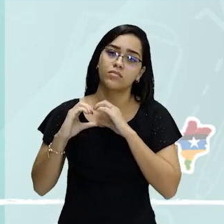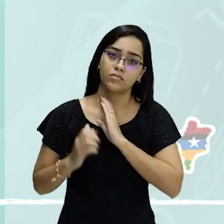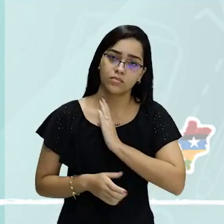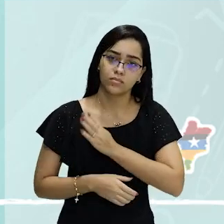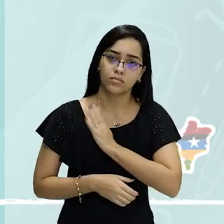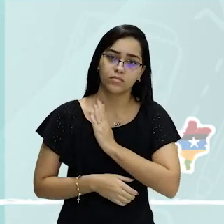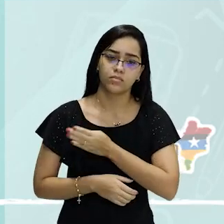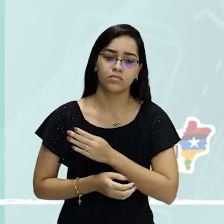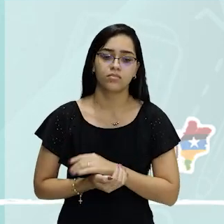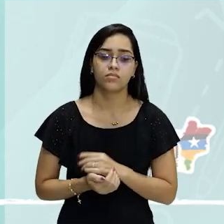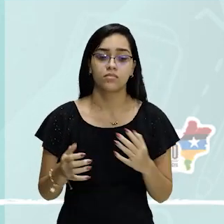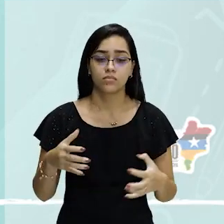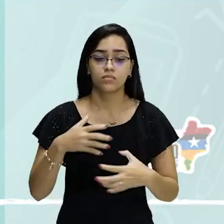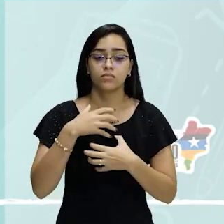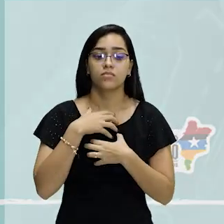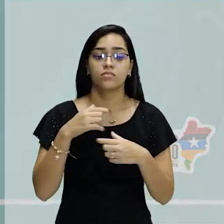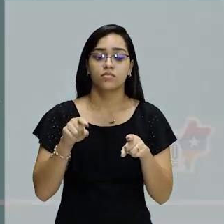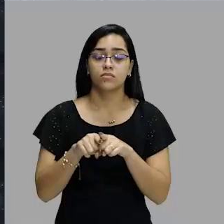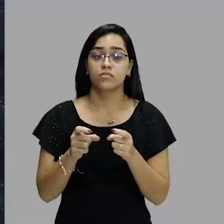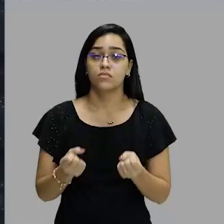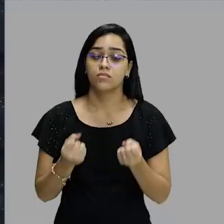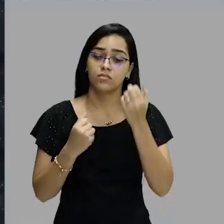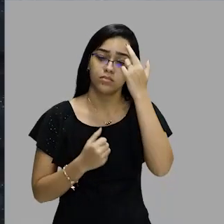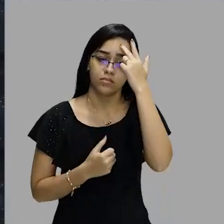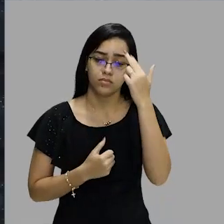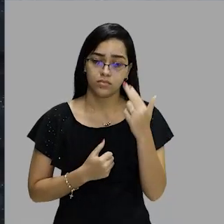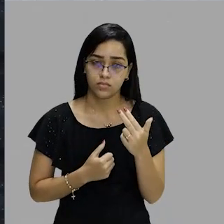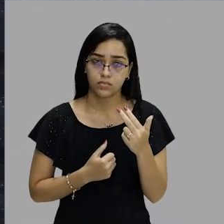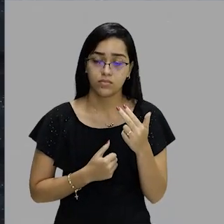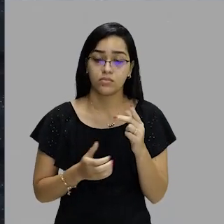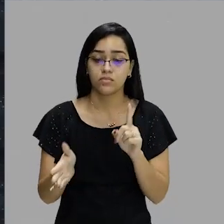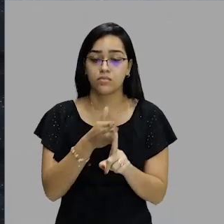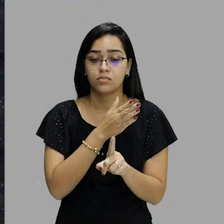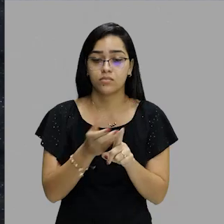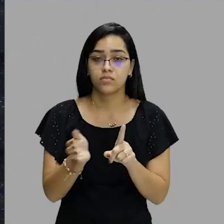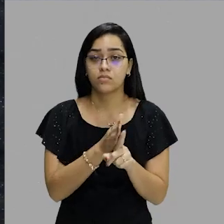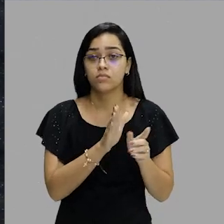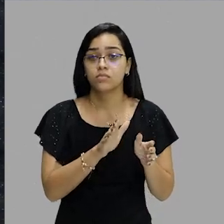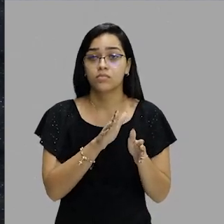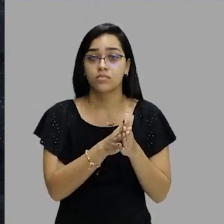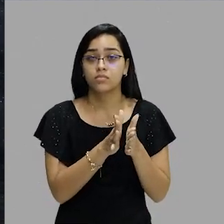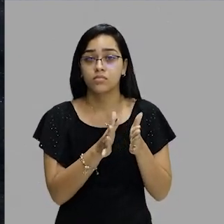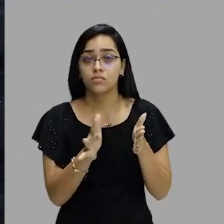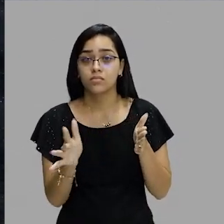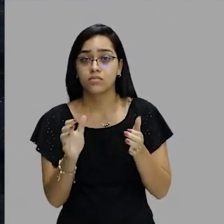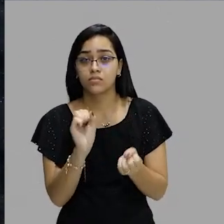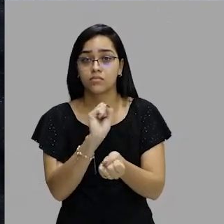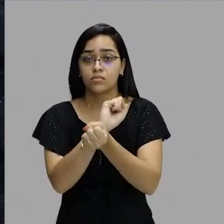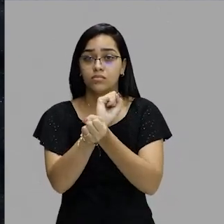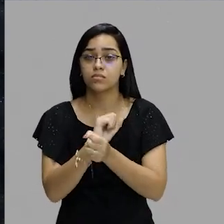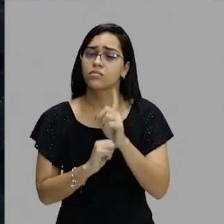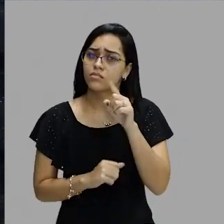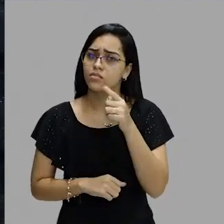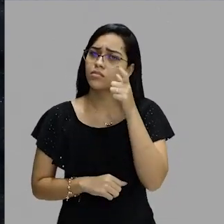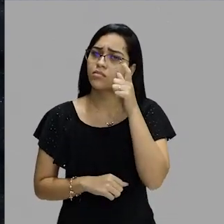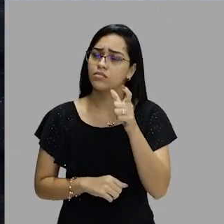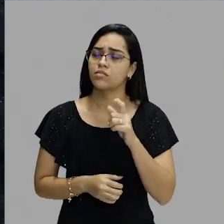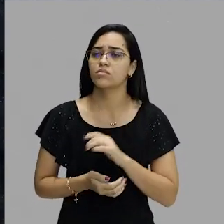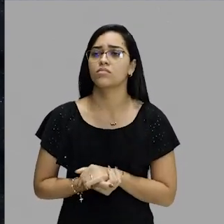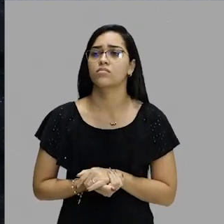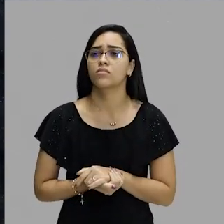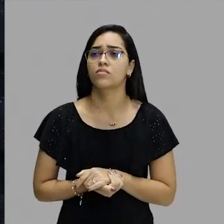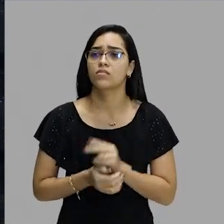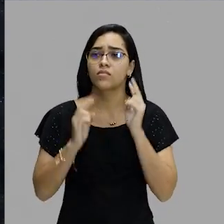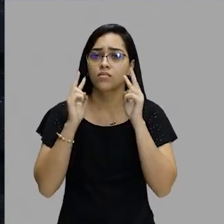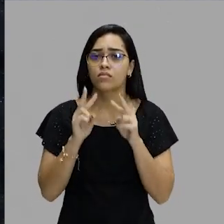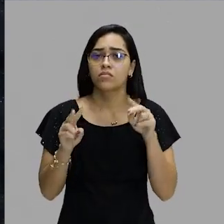coração. Sente ainda o peso da história de maus tratos no período da escravidão. É interessante. À primeira